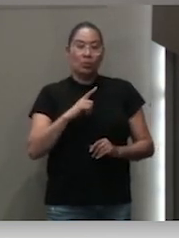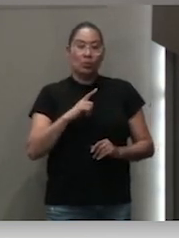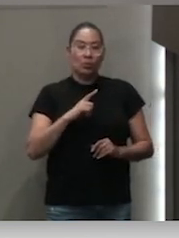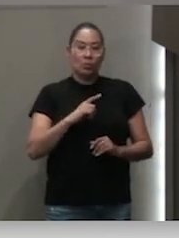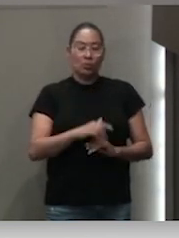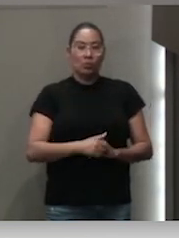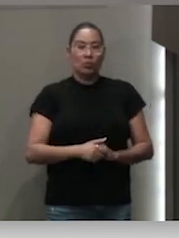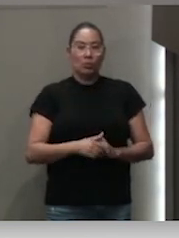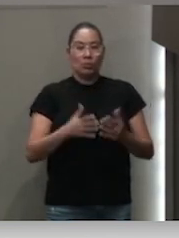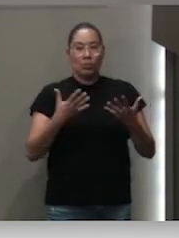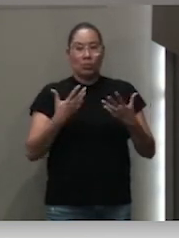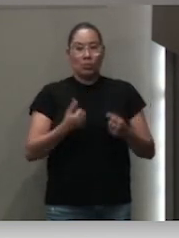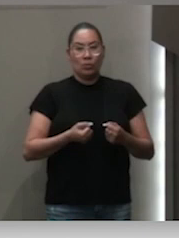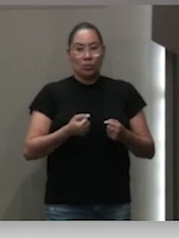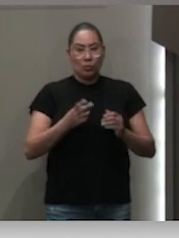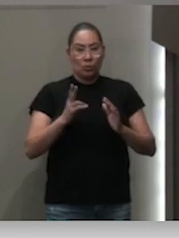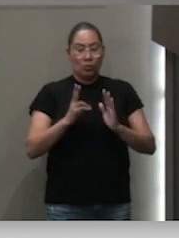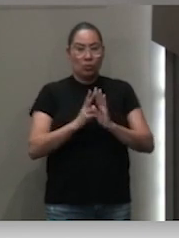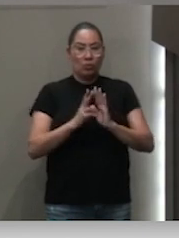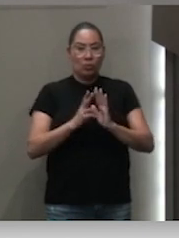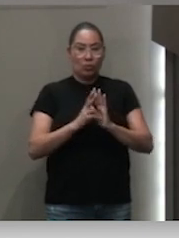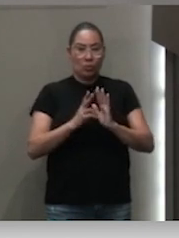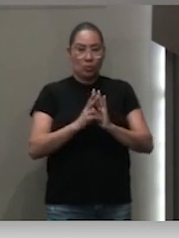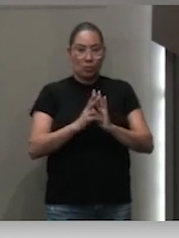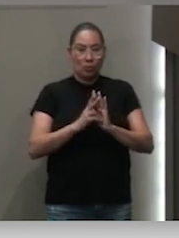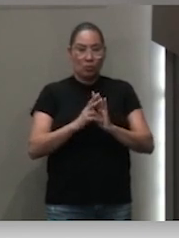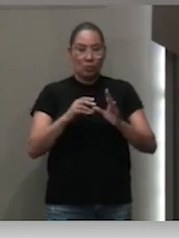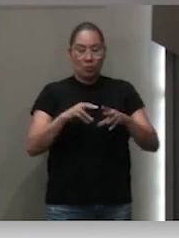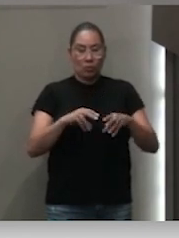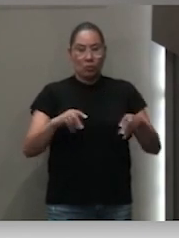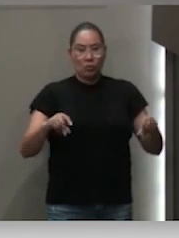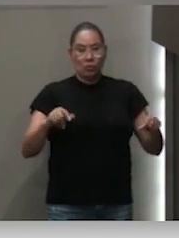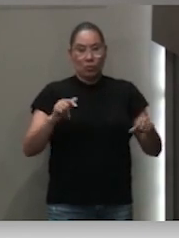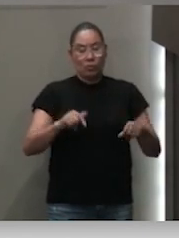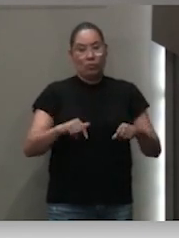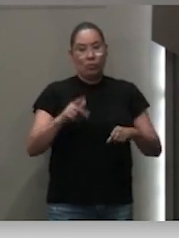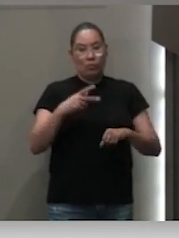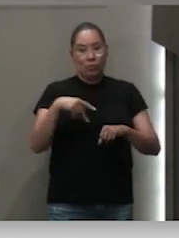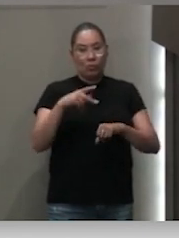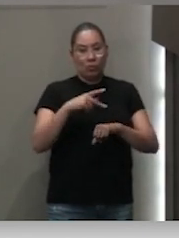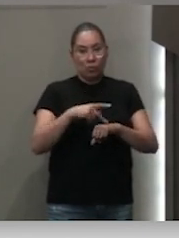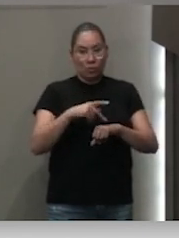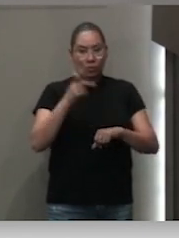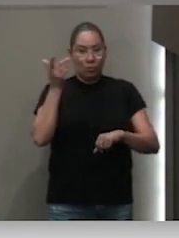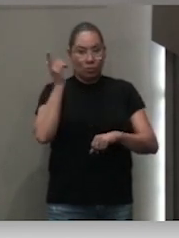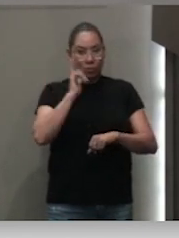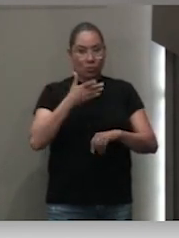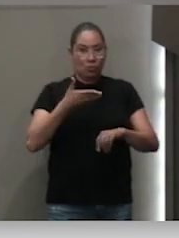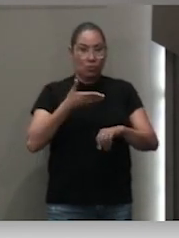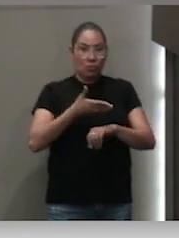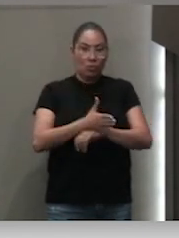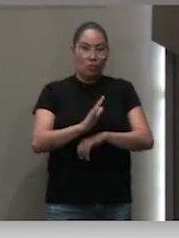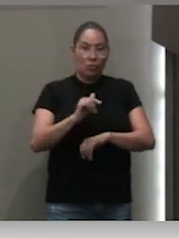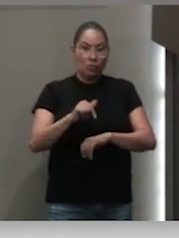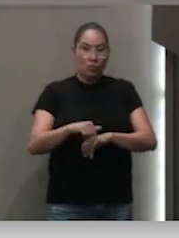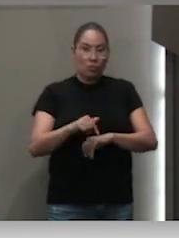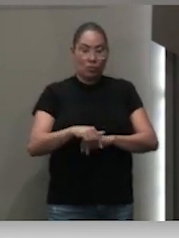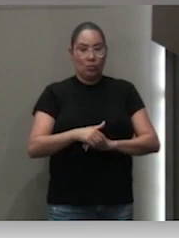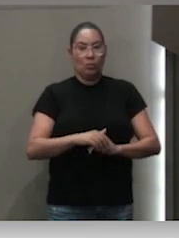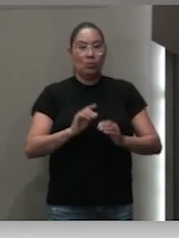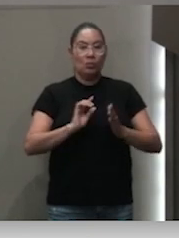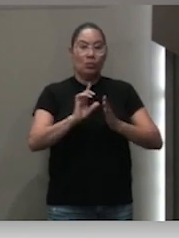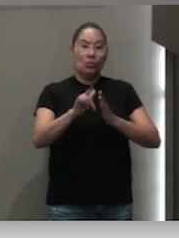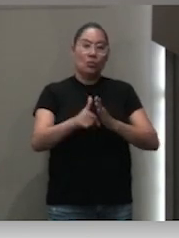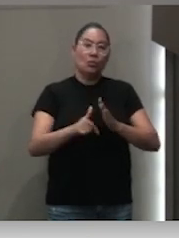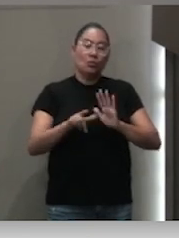consideradas indígenas as terras desse país então conseguimos aprovar essa Moção e posteriormente